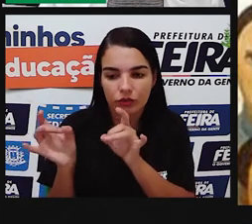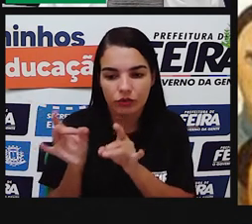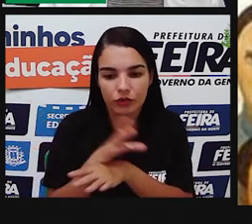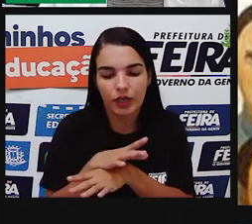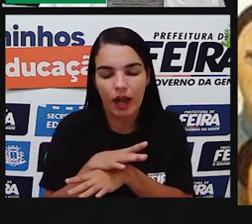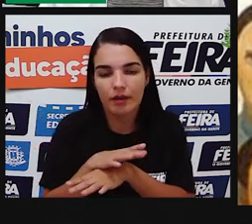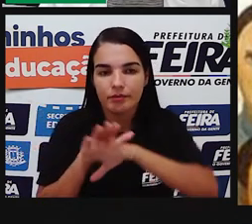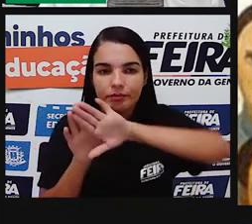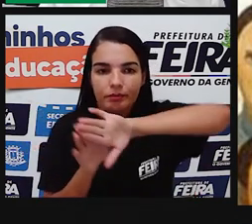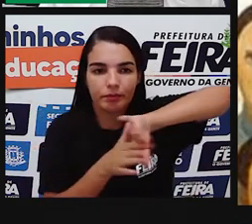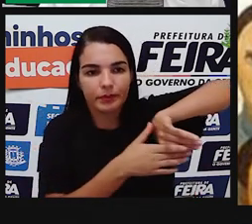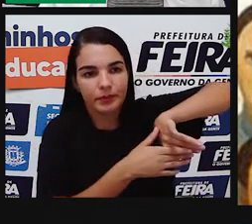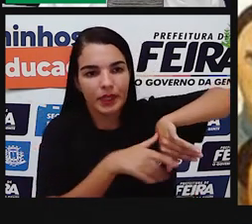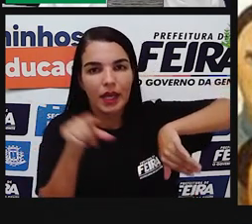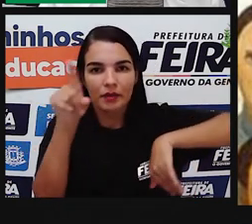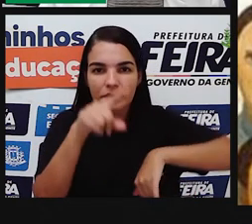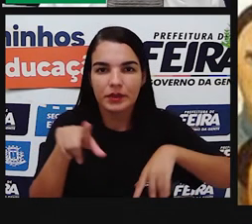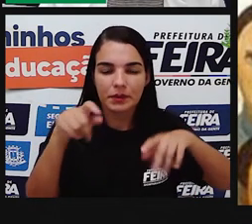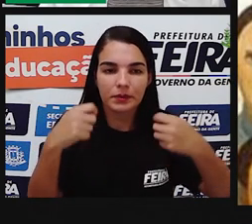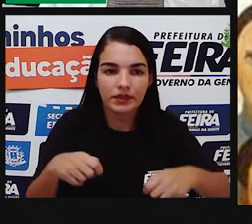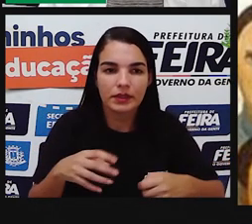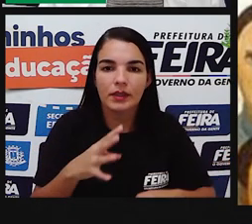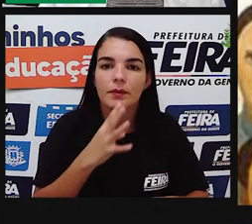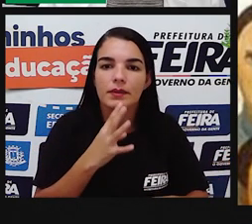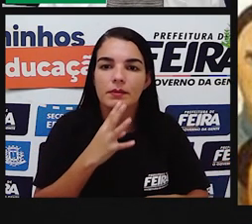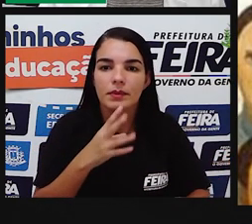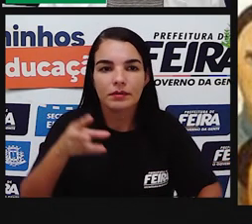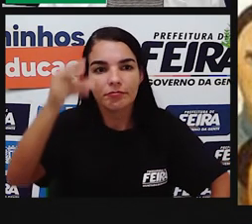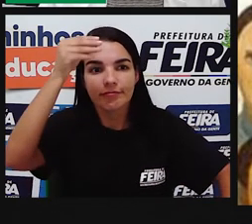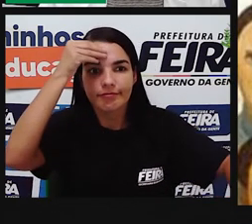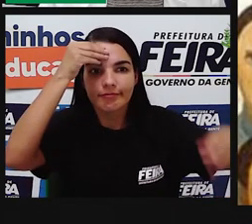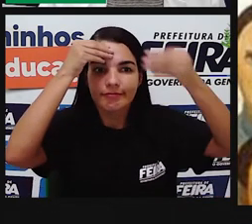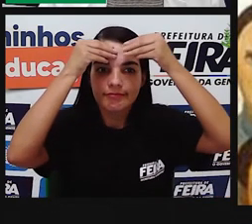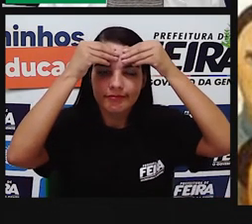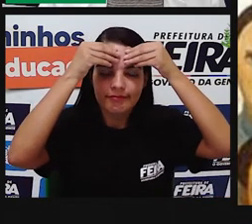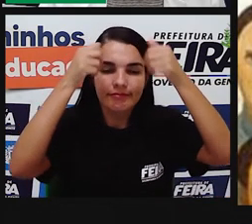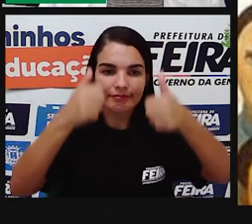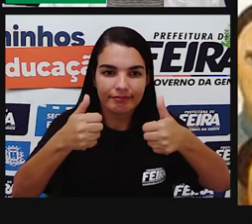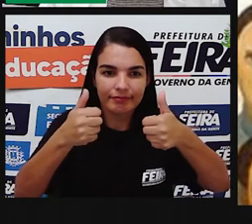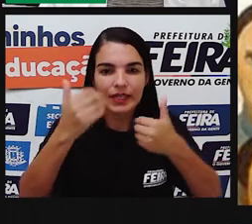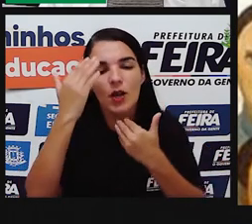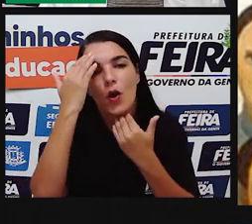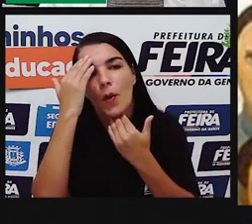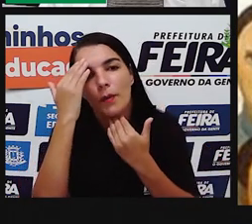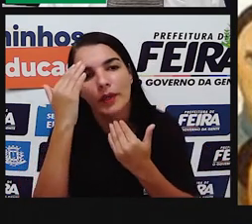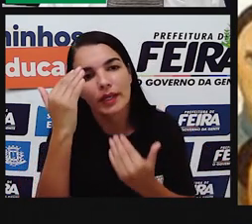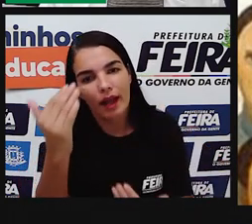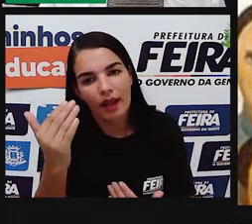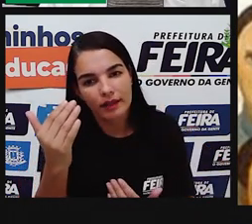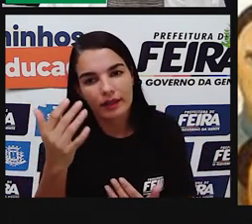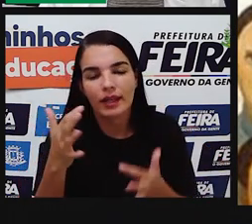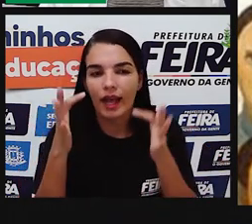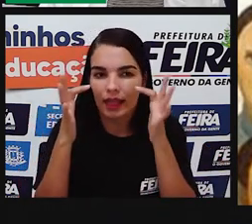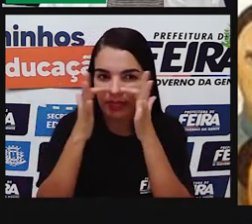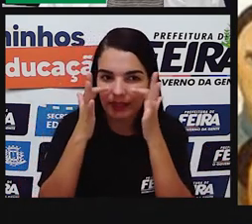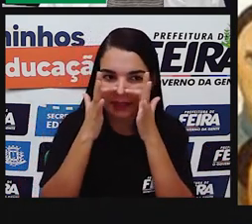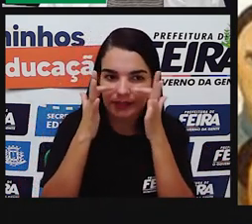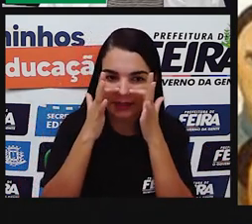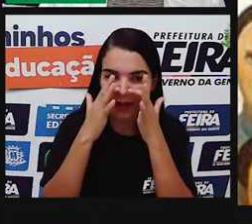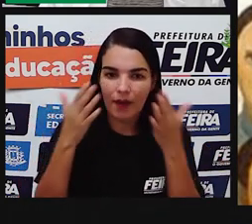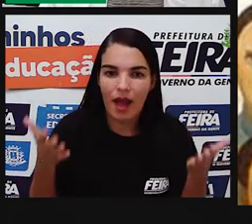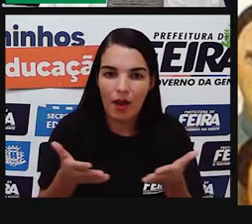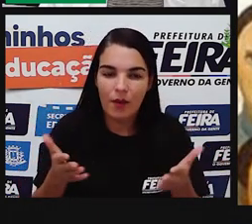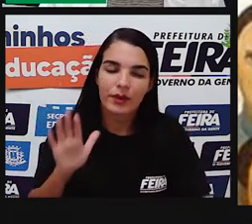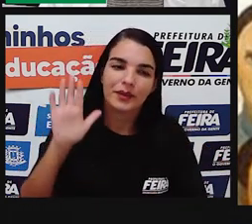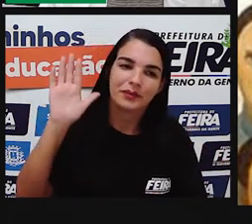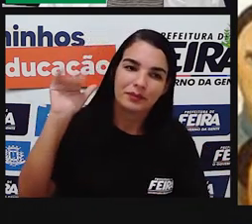linguístico de cada um. Então, muito obrigado pela atenção. Eu me despeço aqui